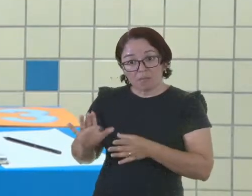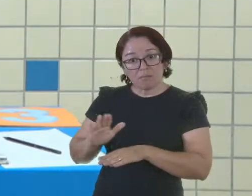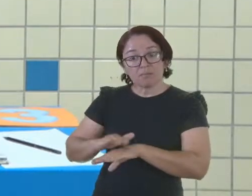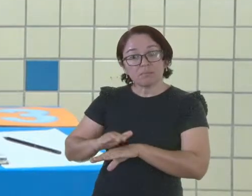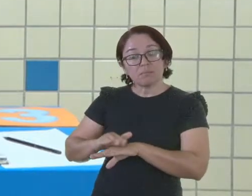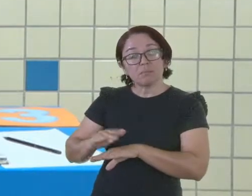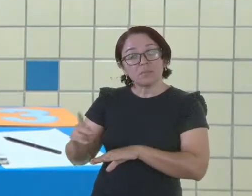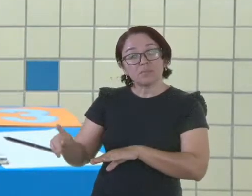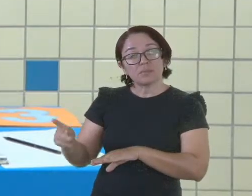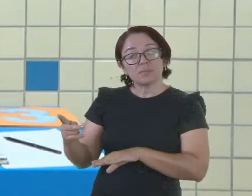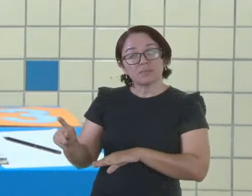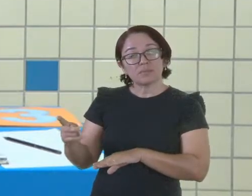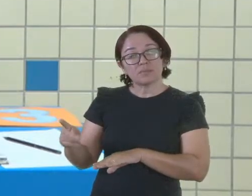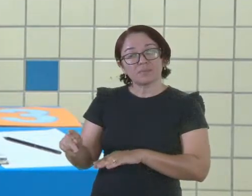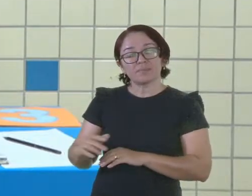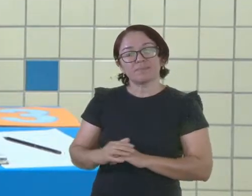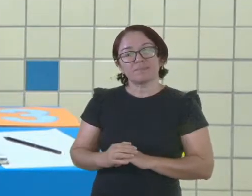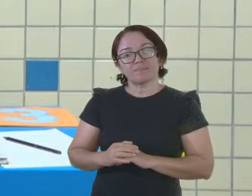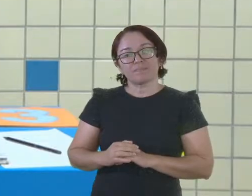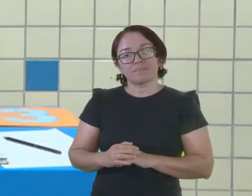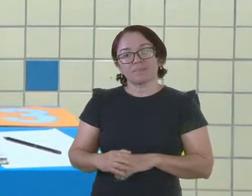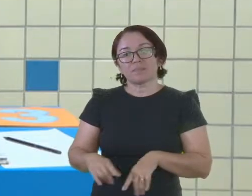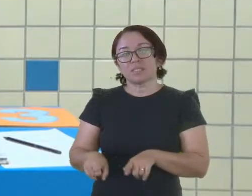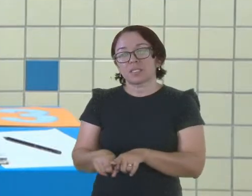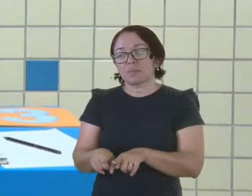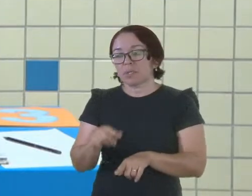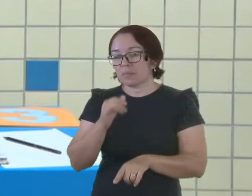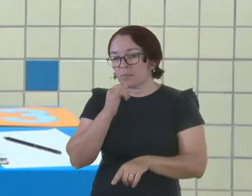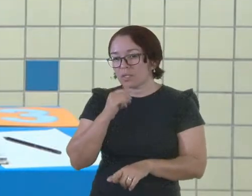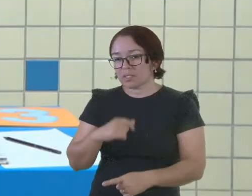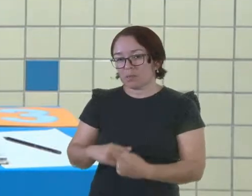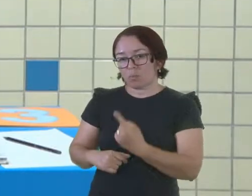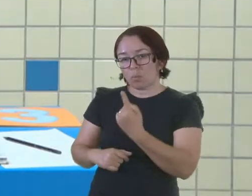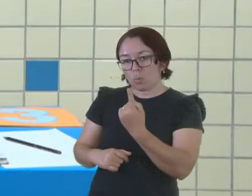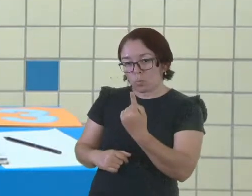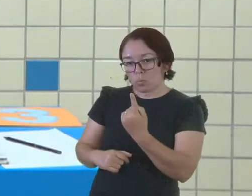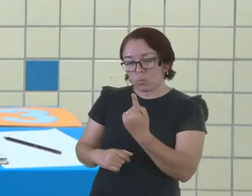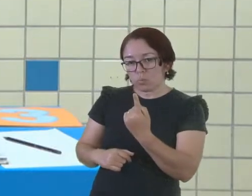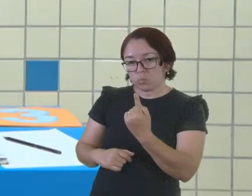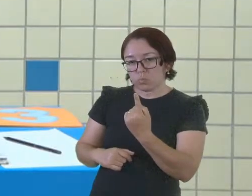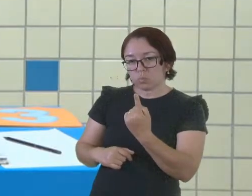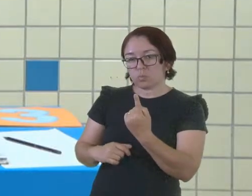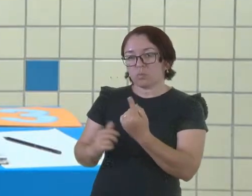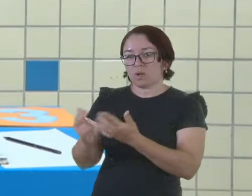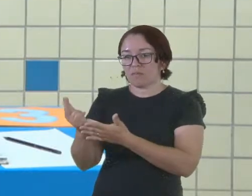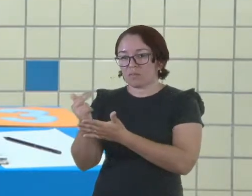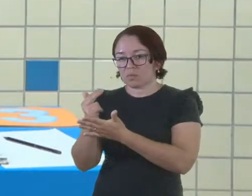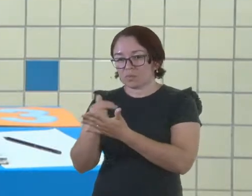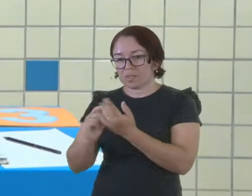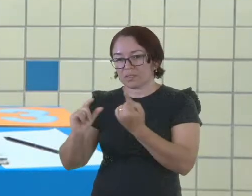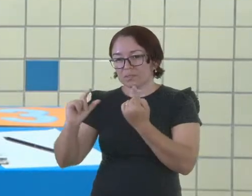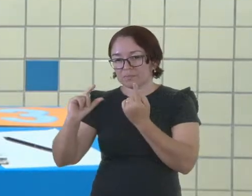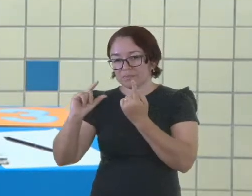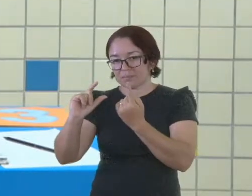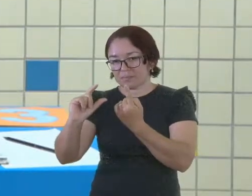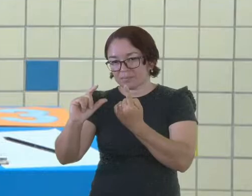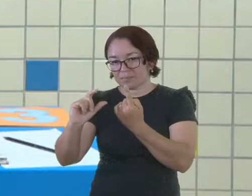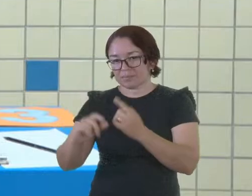e pedir para ela que também faça a quantidade. Para ela fazer um desenho, por